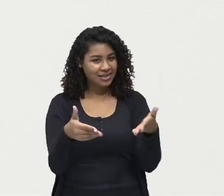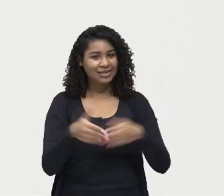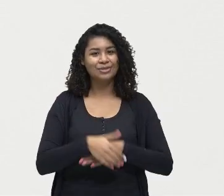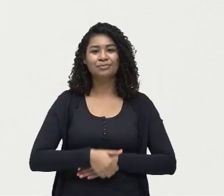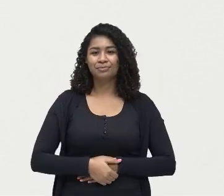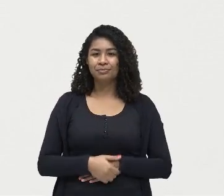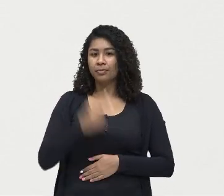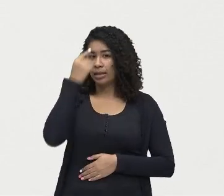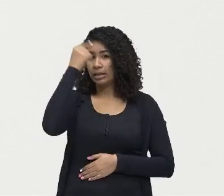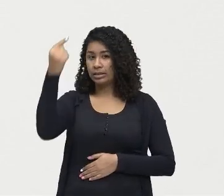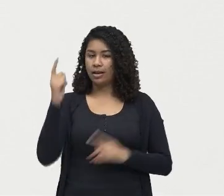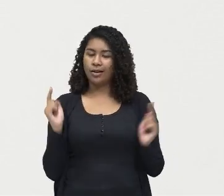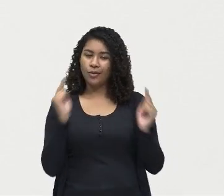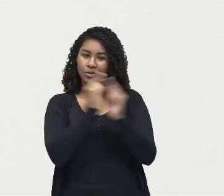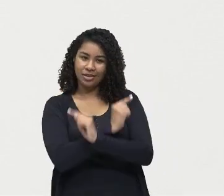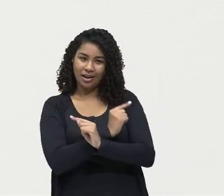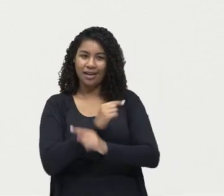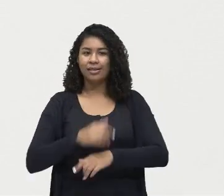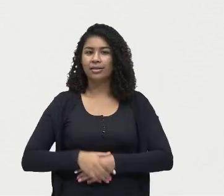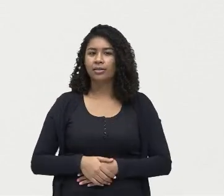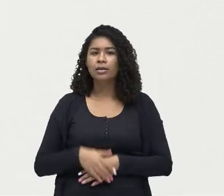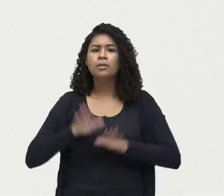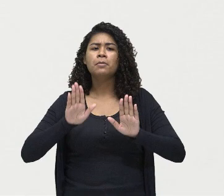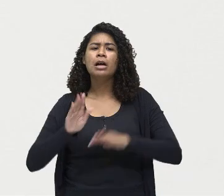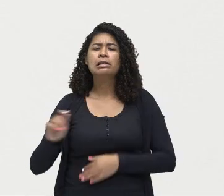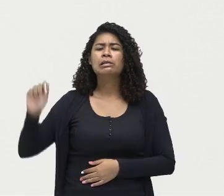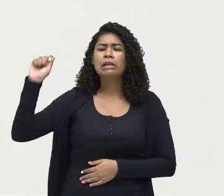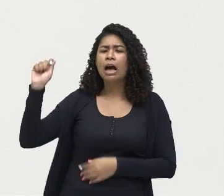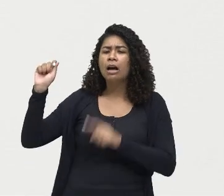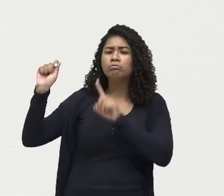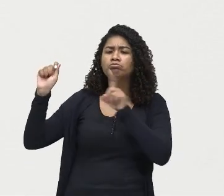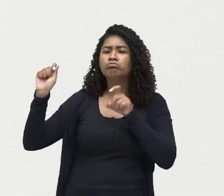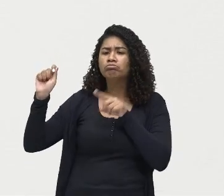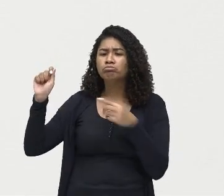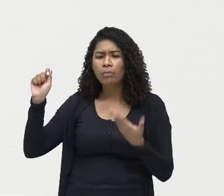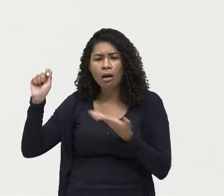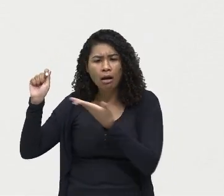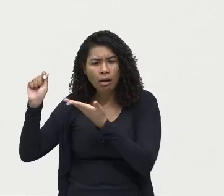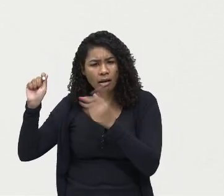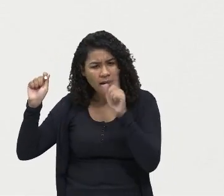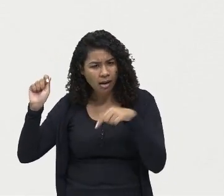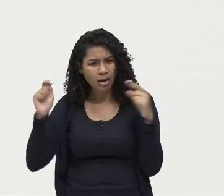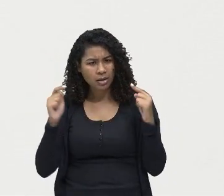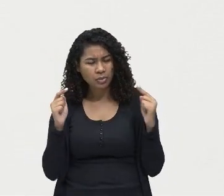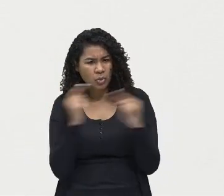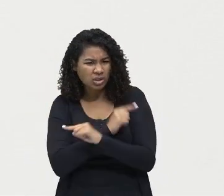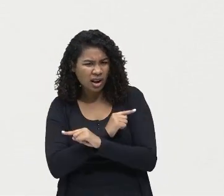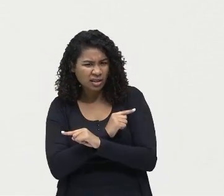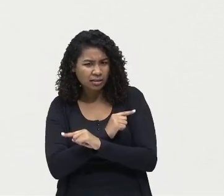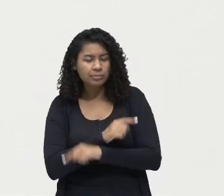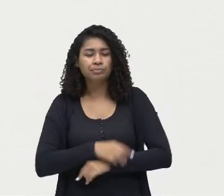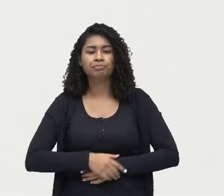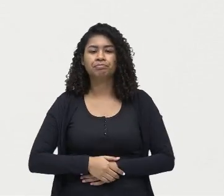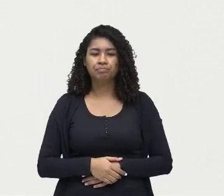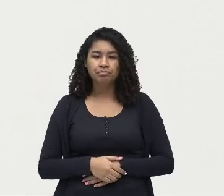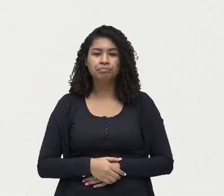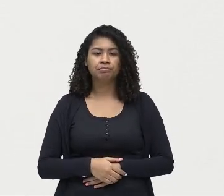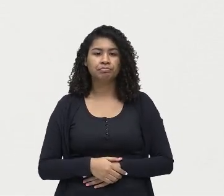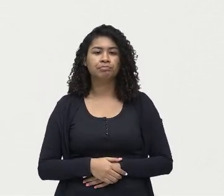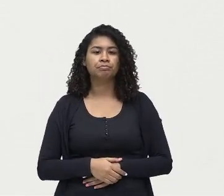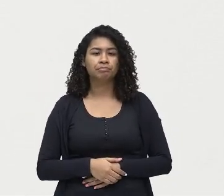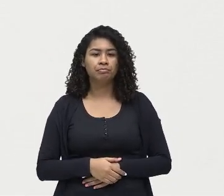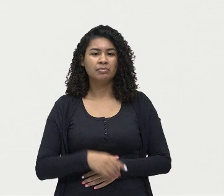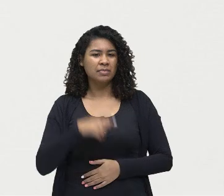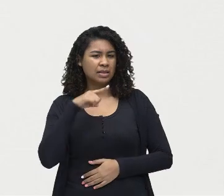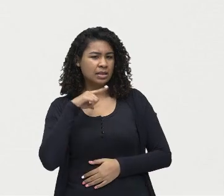Concessiva, uma ideia contrária. Será que a letra A é uma concessiva? Fizemos a consulta